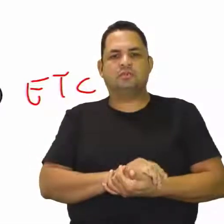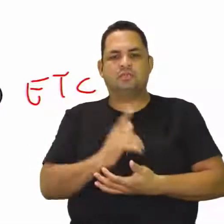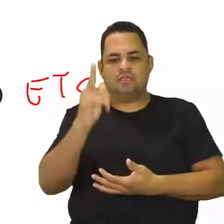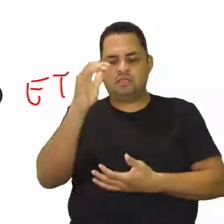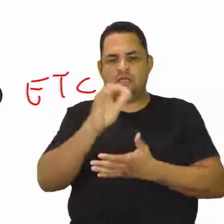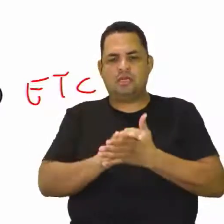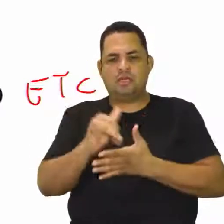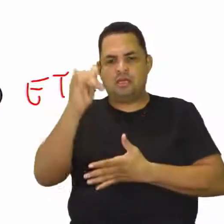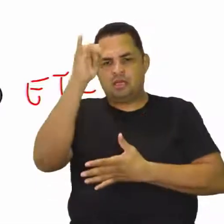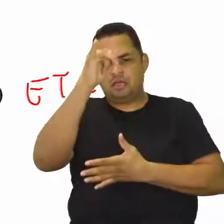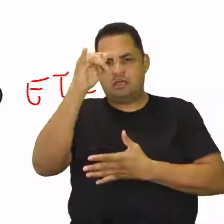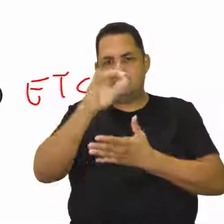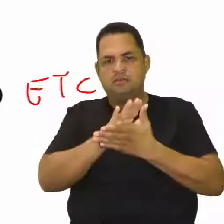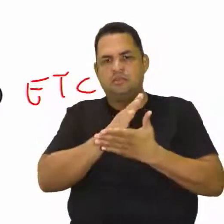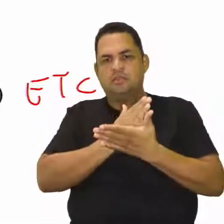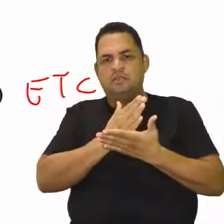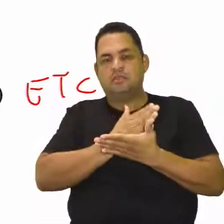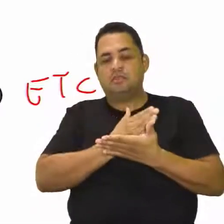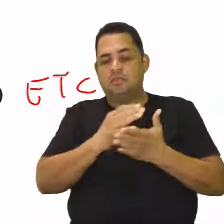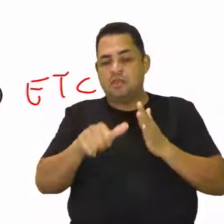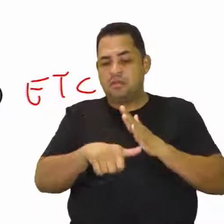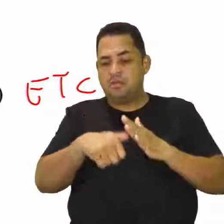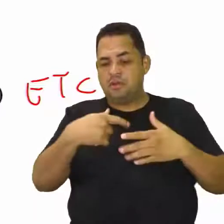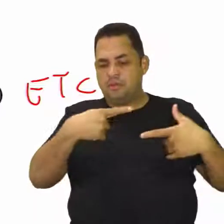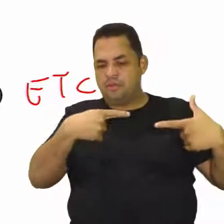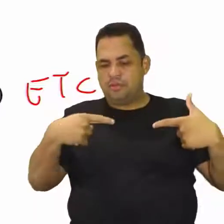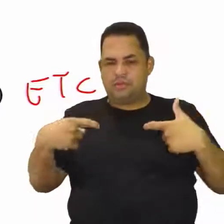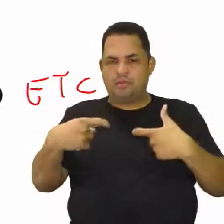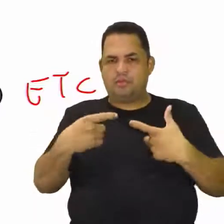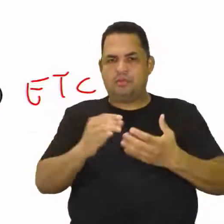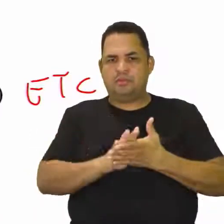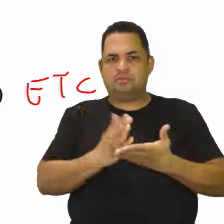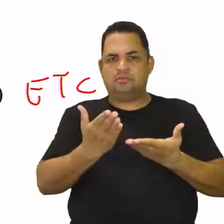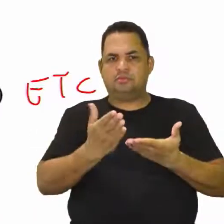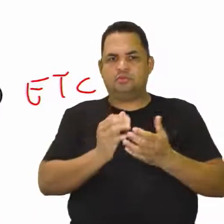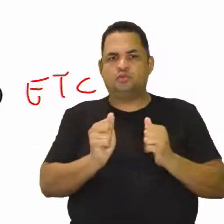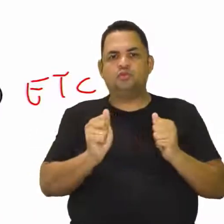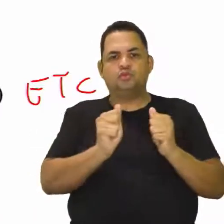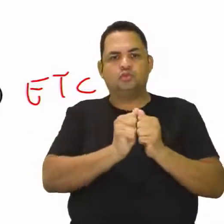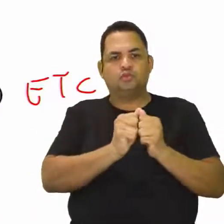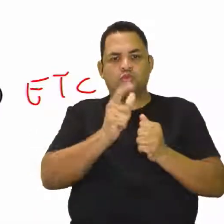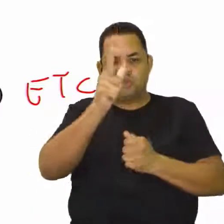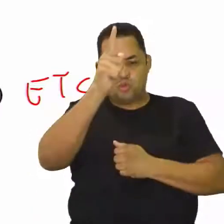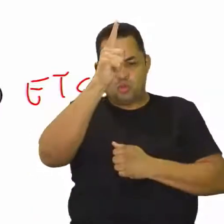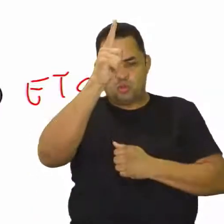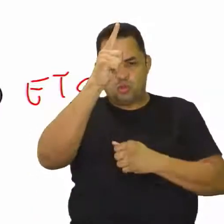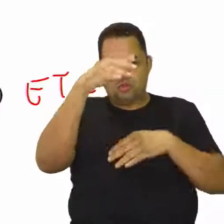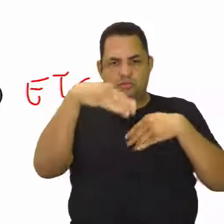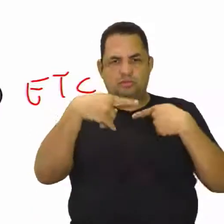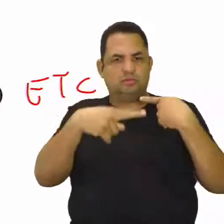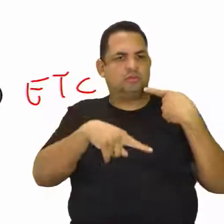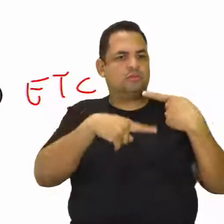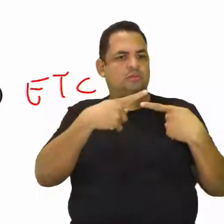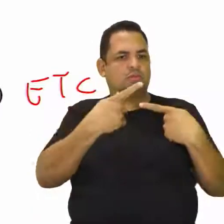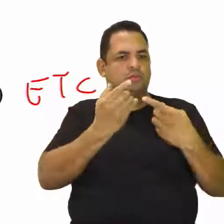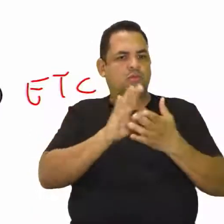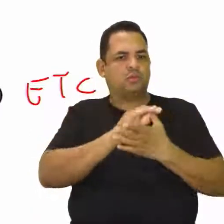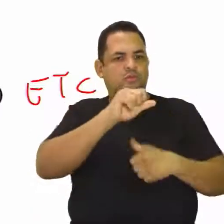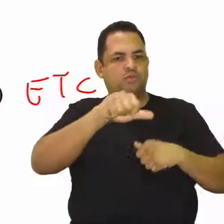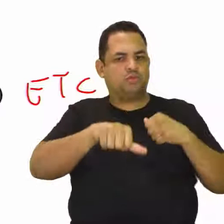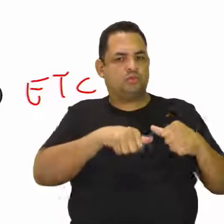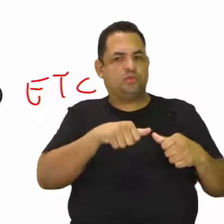lutou, a princípio, na Primeira Guerra Mundial, do lado dos alemães. Depois saiu e acabou indo para